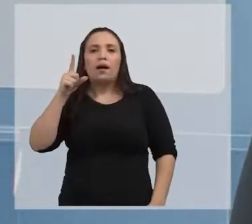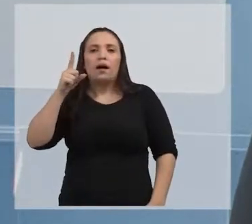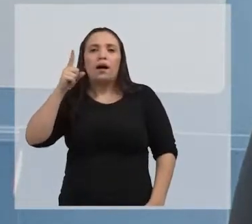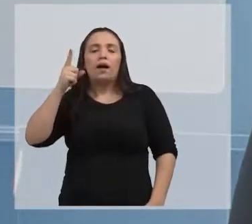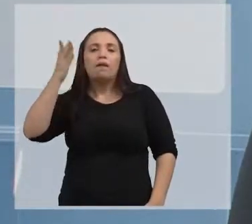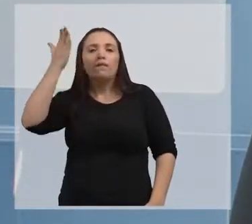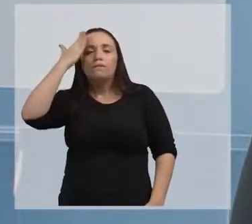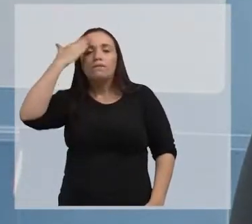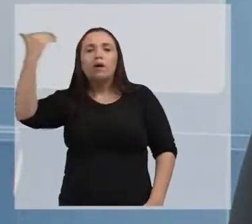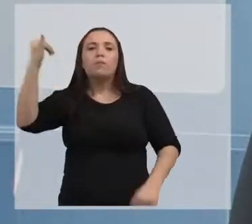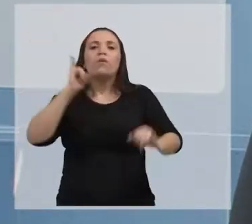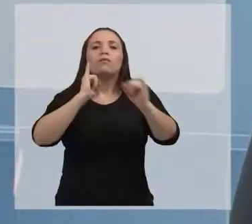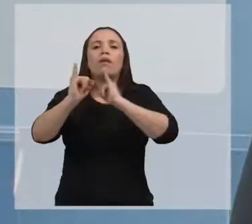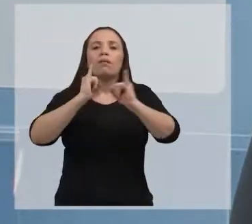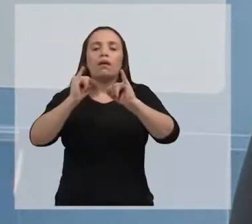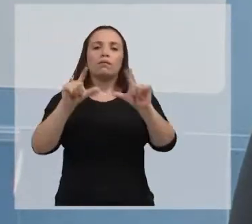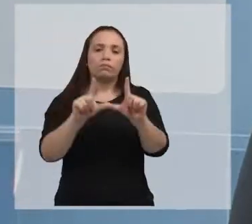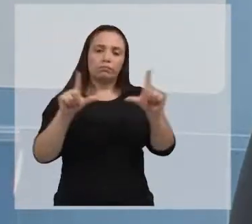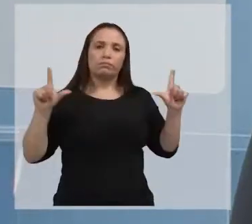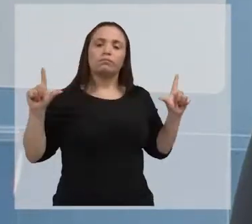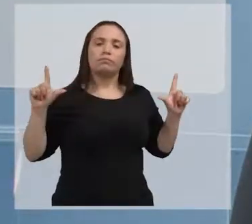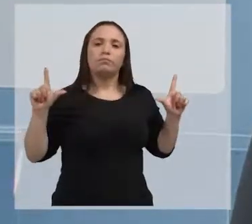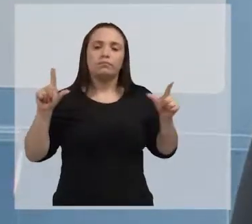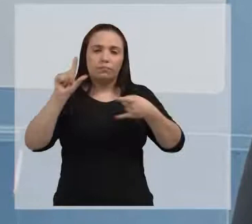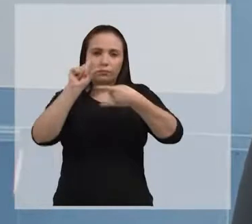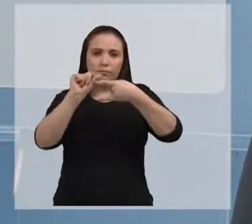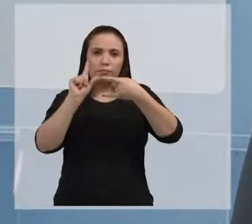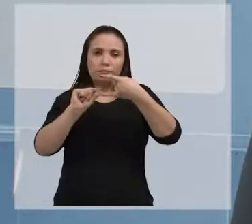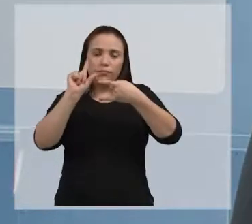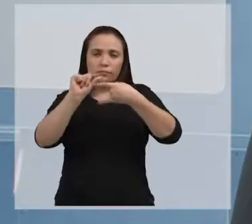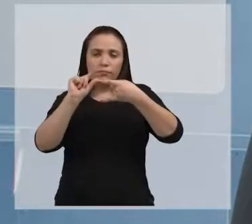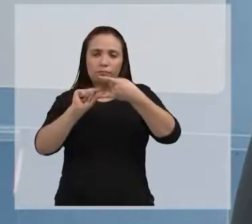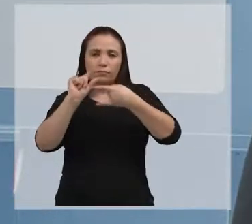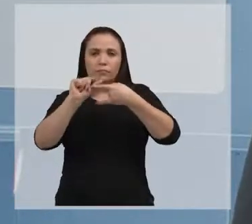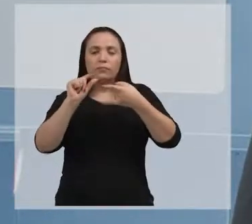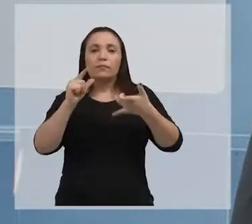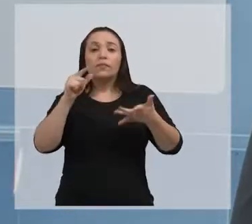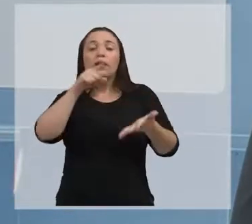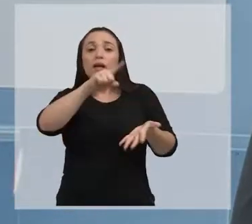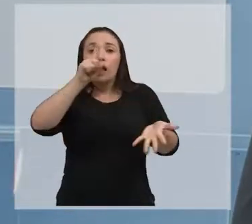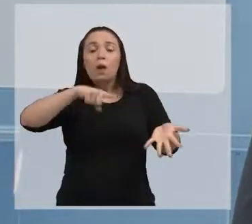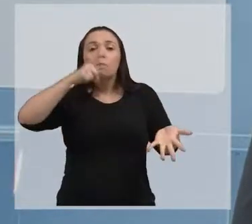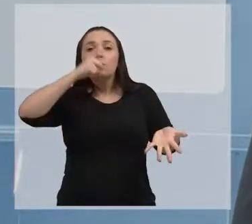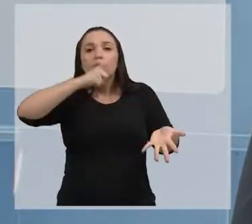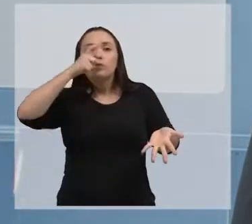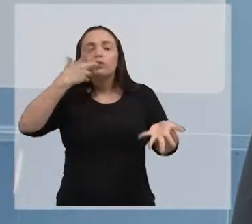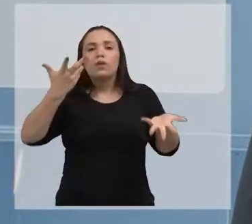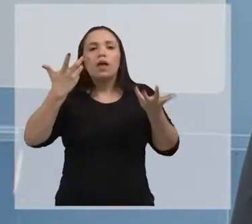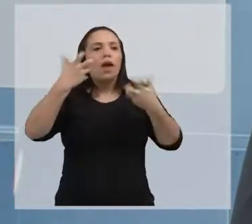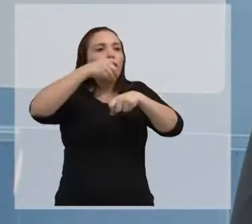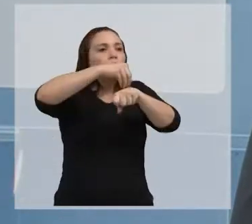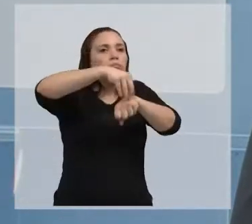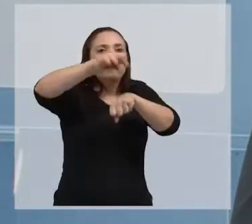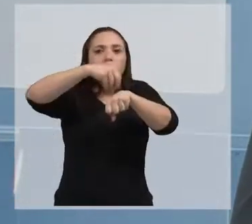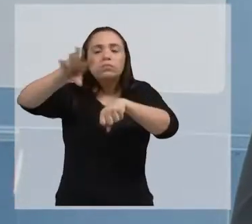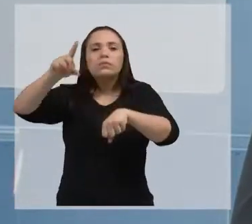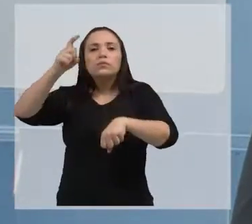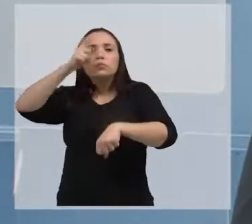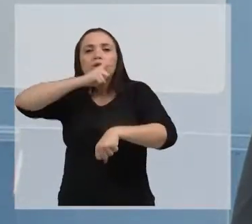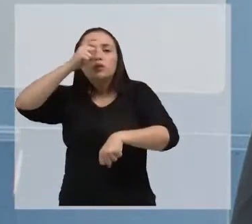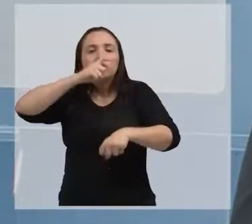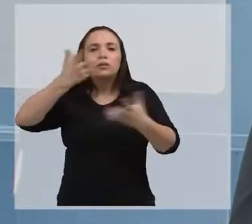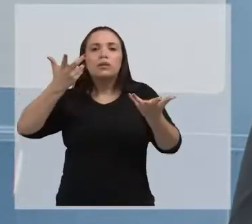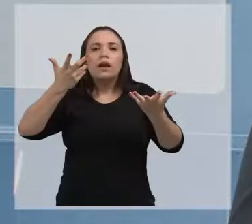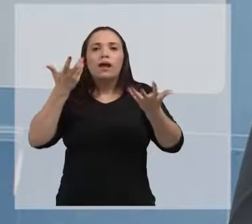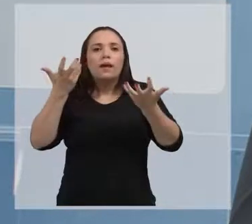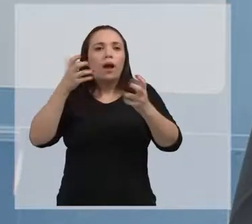né, que estão nas redes sociais para provocar, mentir, destilar o ódio, destilar